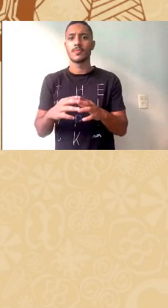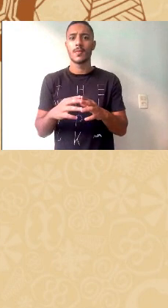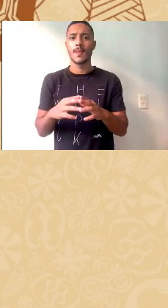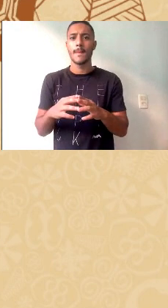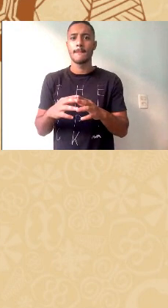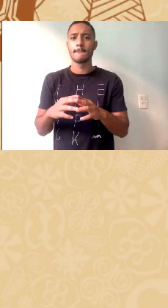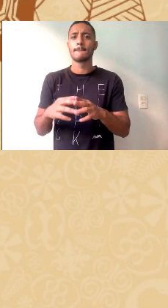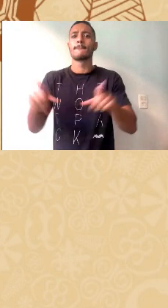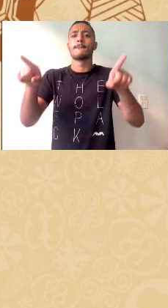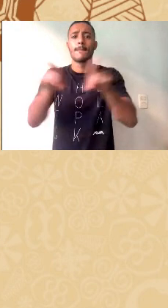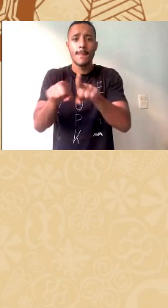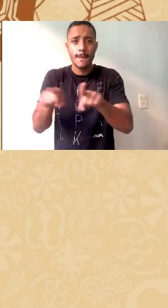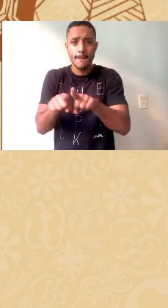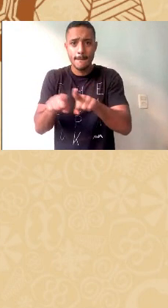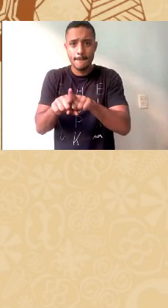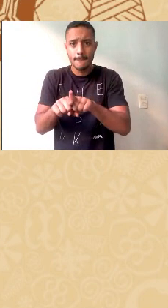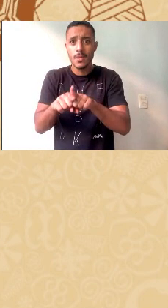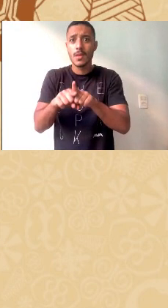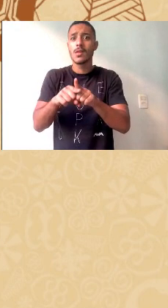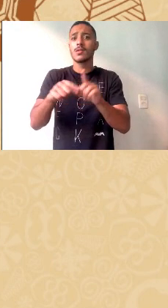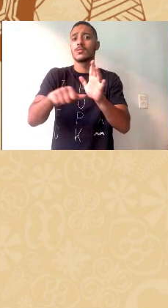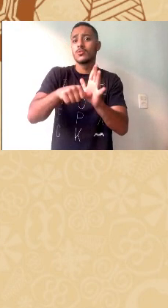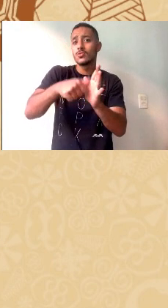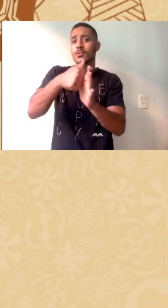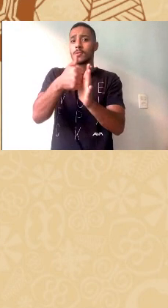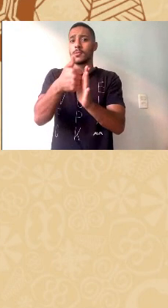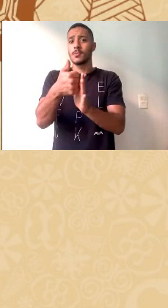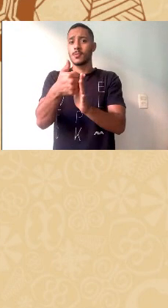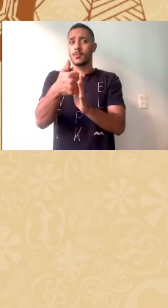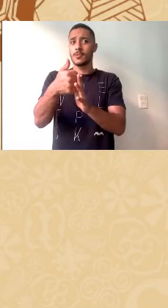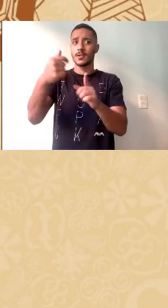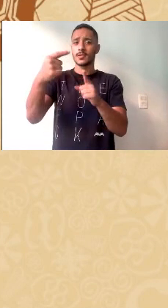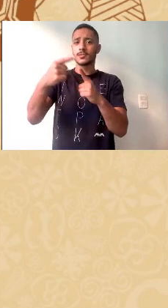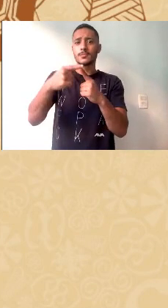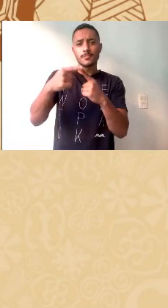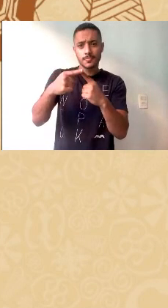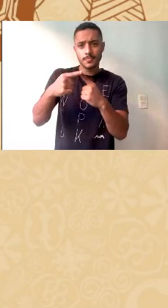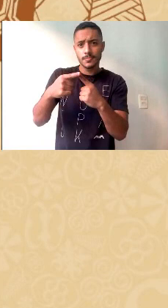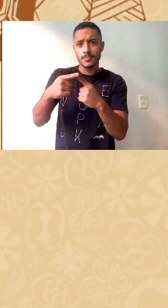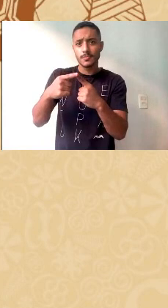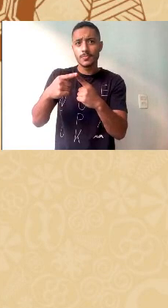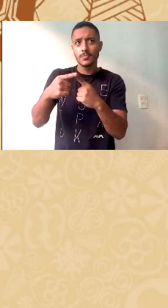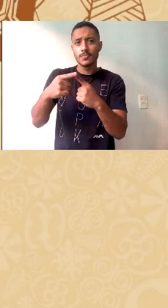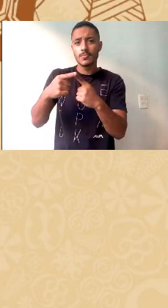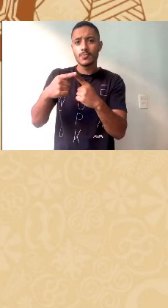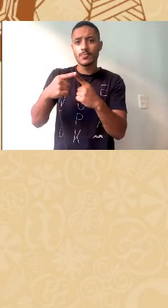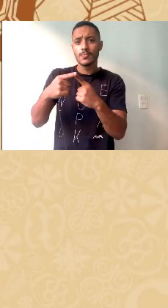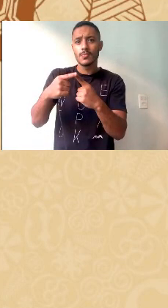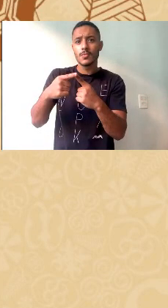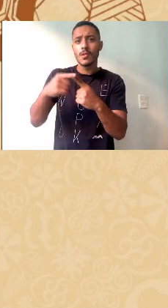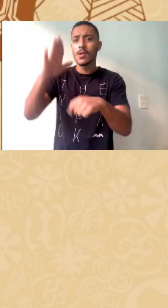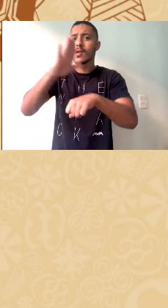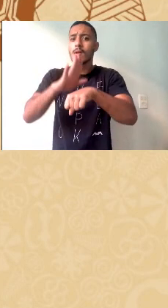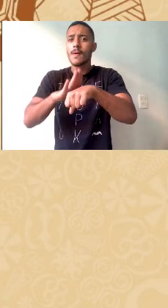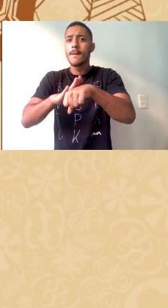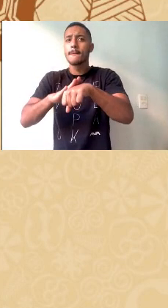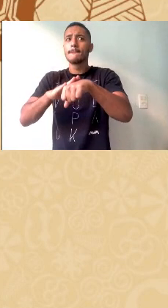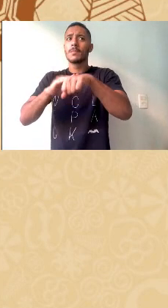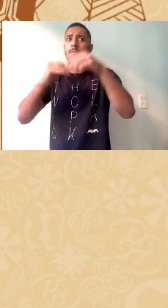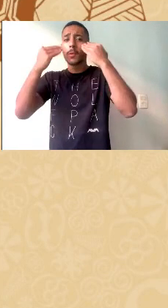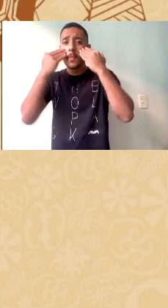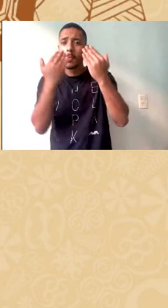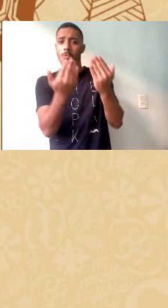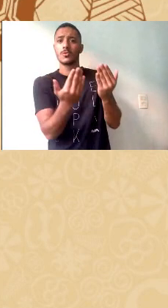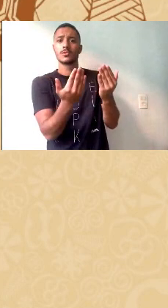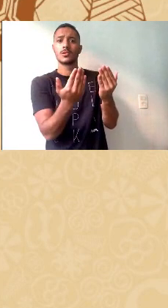Também nessa primeira fase, nesse momento, né, o Petrônio vai chamar de reivindicações políticas mais deliberadas.